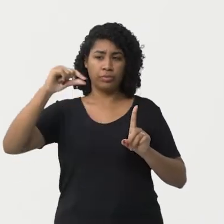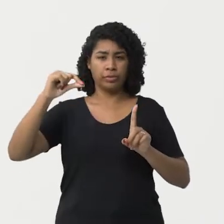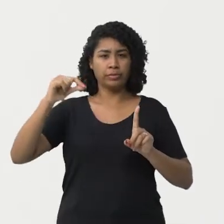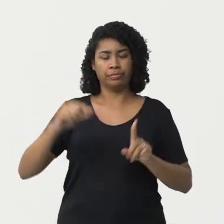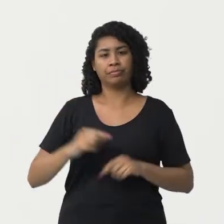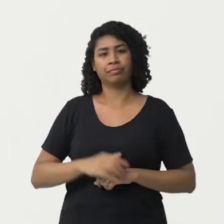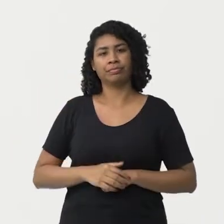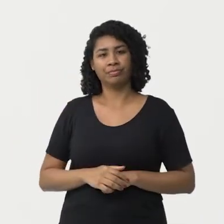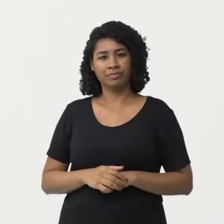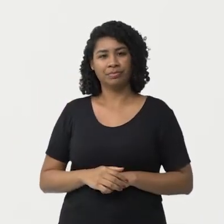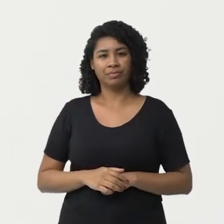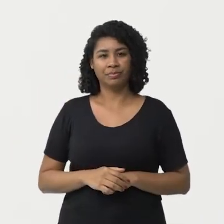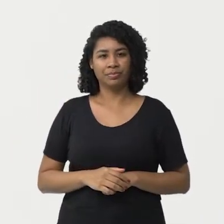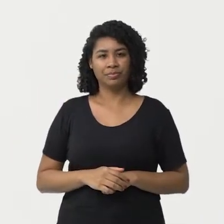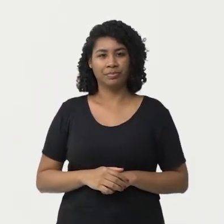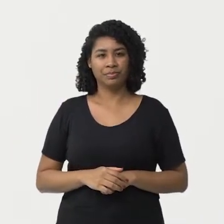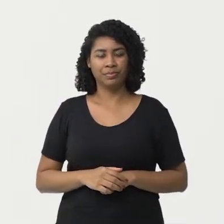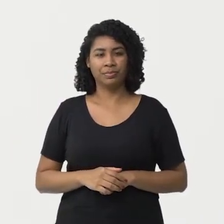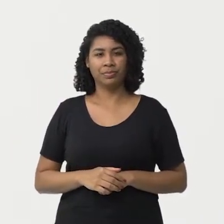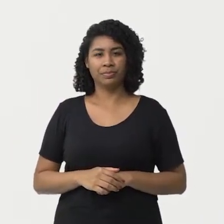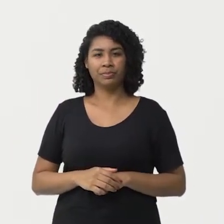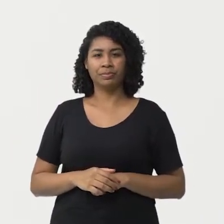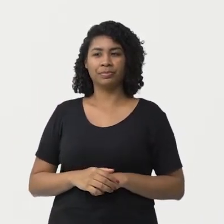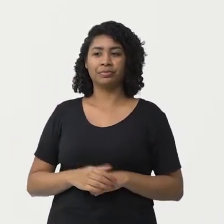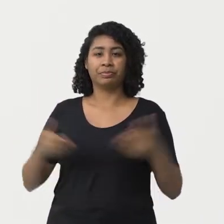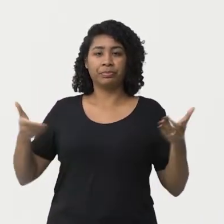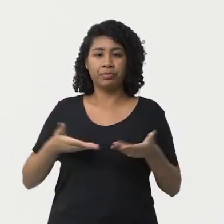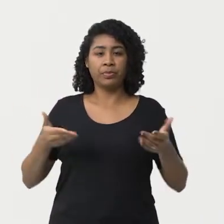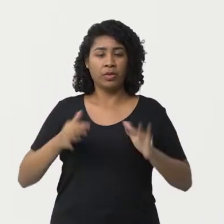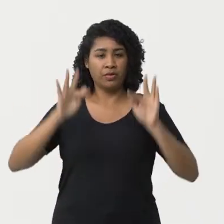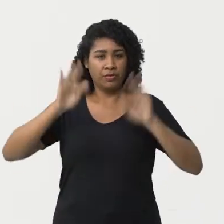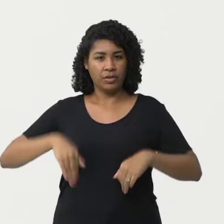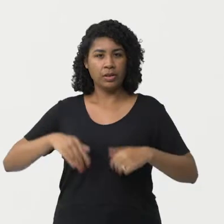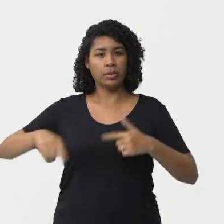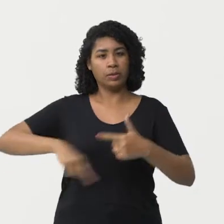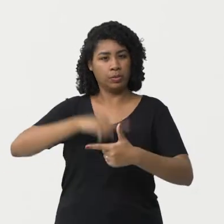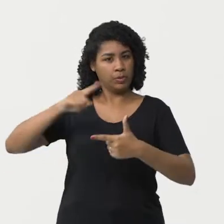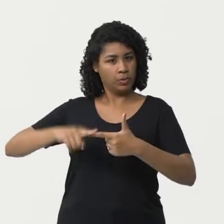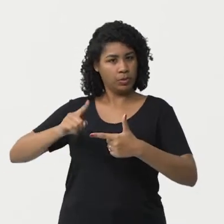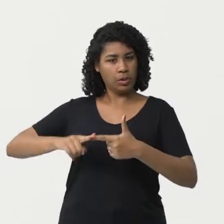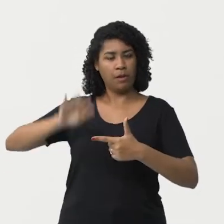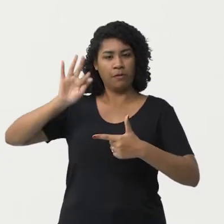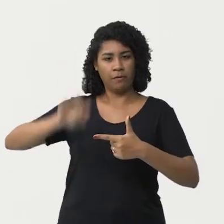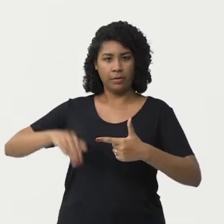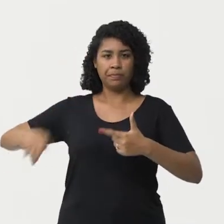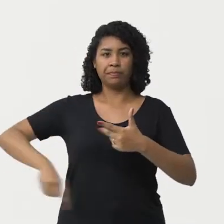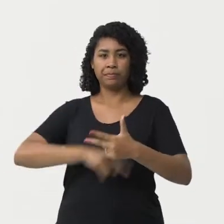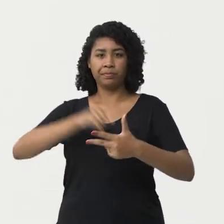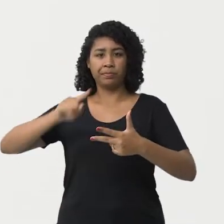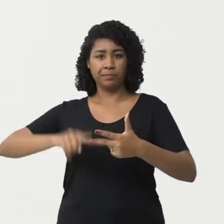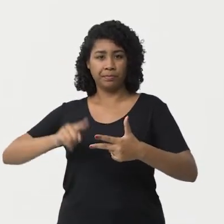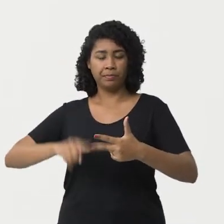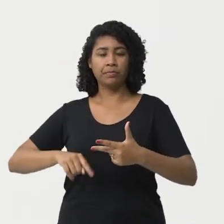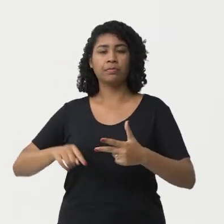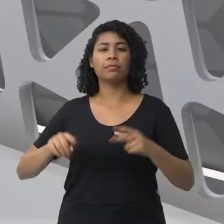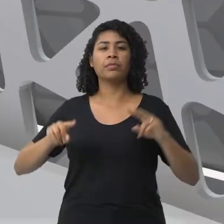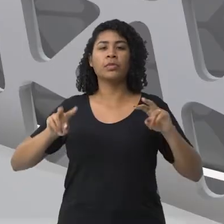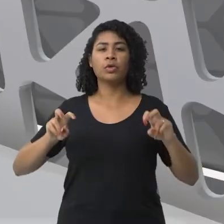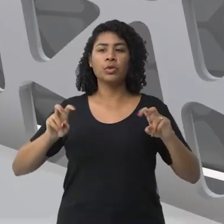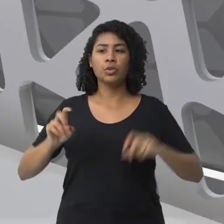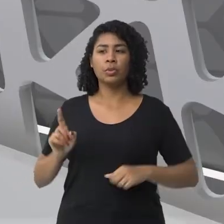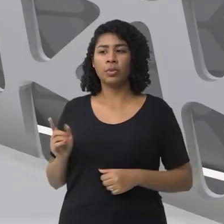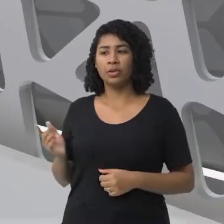em formato de agulha. Então, fechamos aí mais uma vegetação. Passando para uma vegetação que também